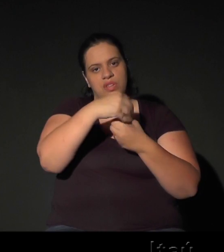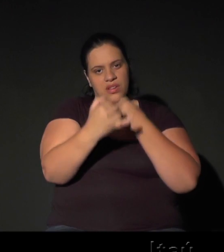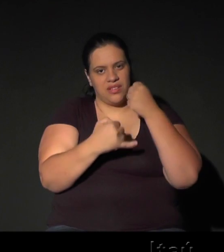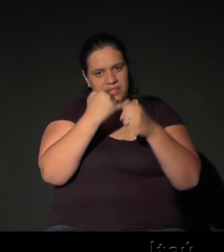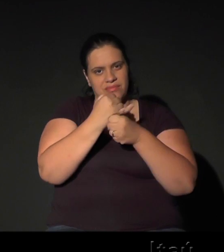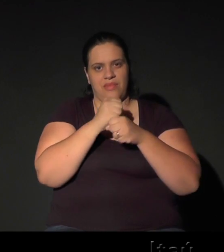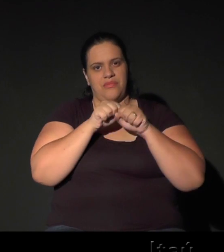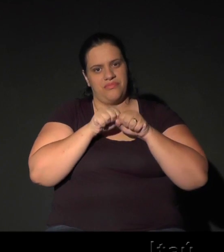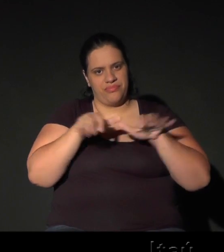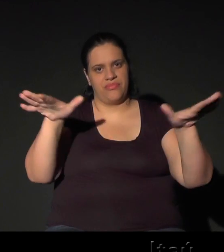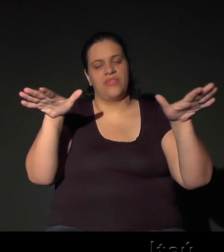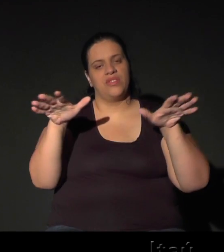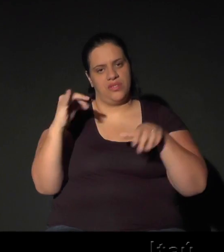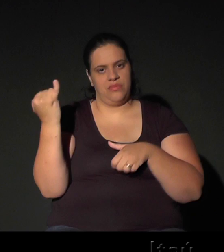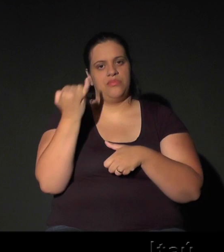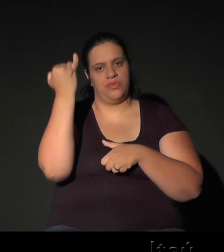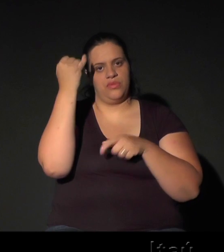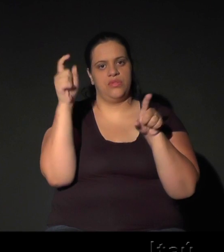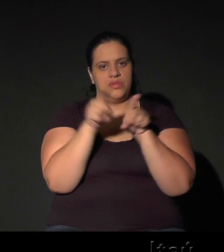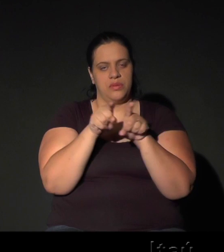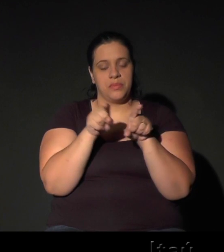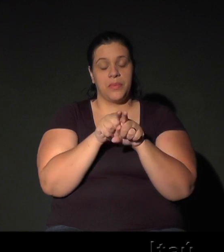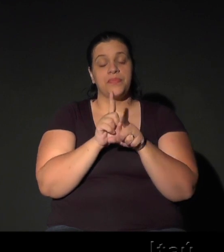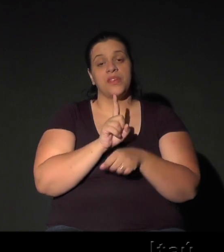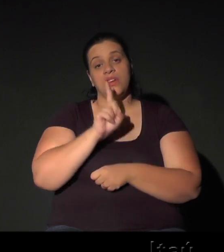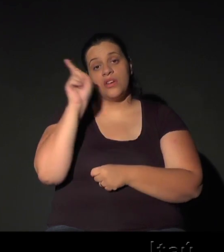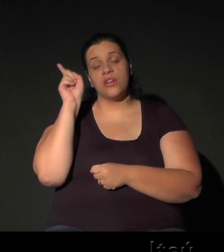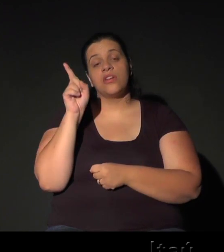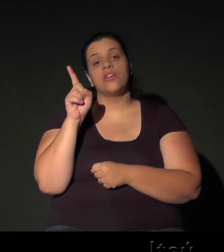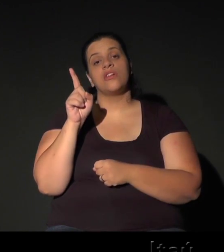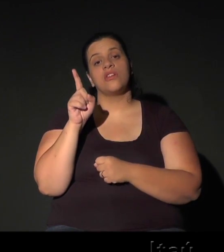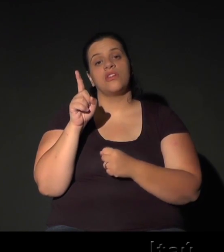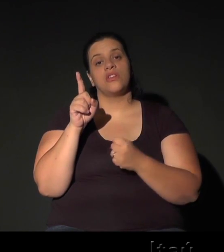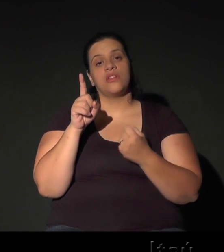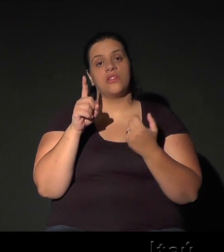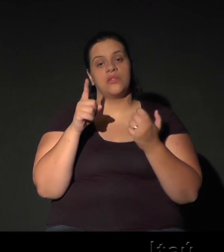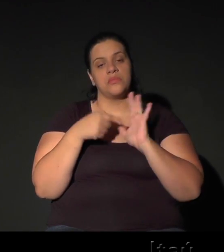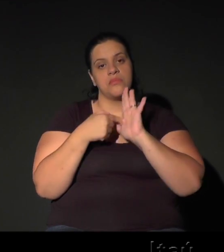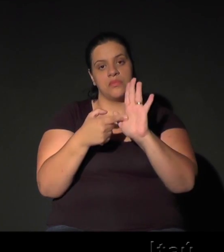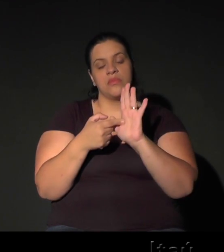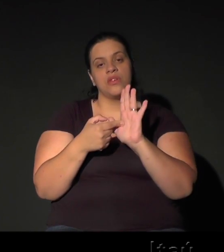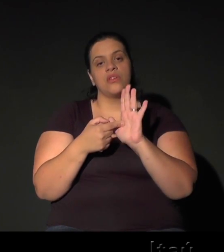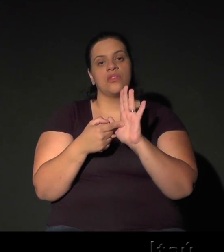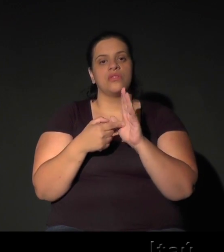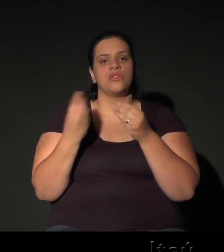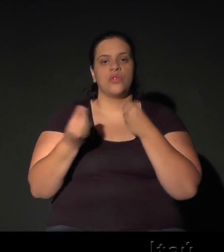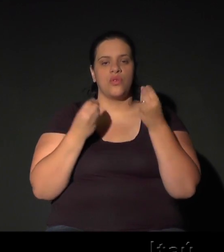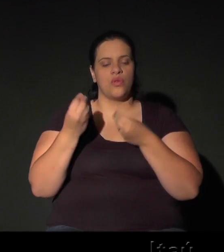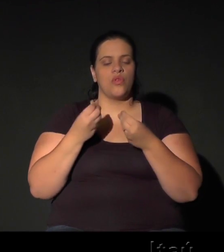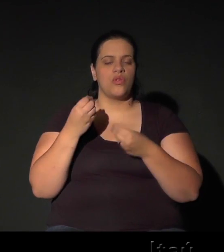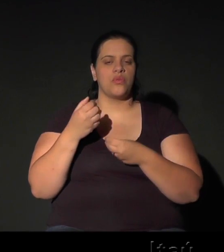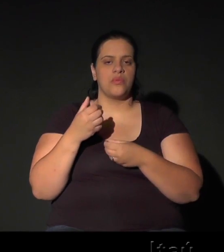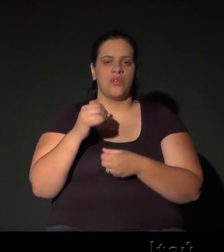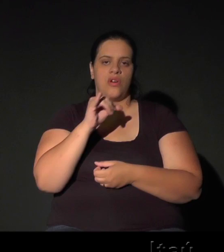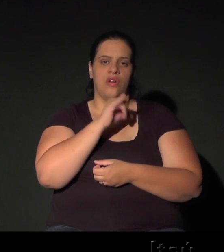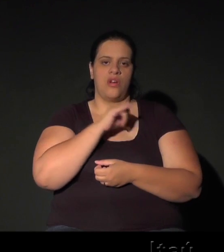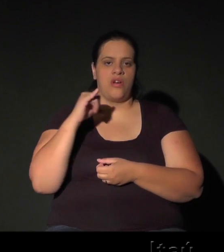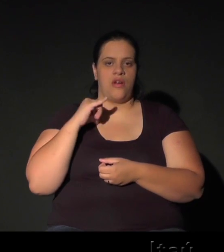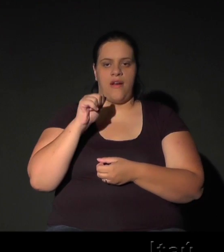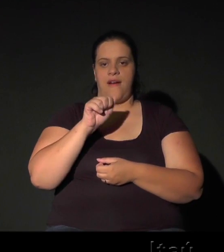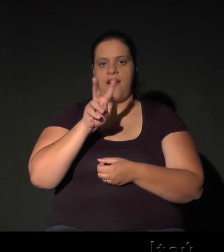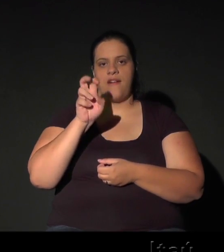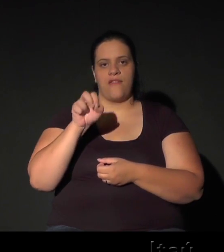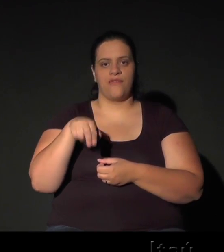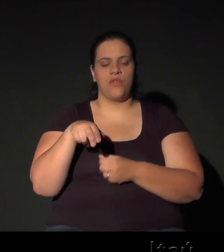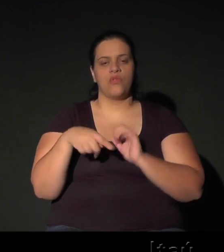uma questão muito eh importante e aqui é a campanha da da da da Avon né com enim